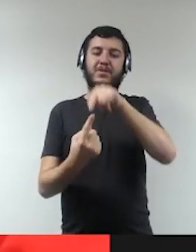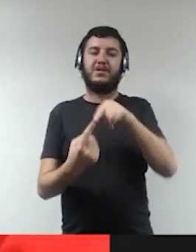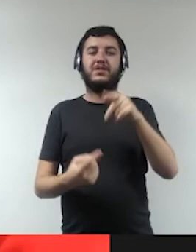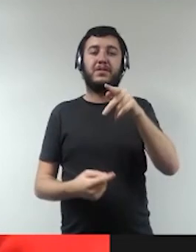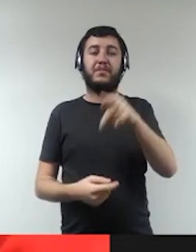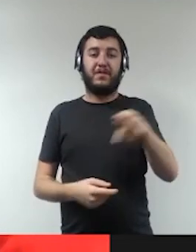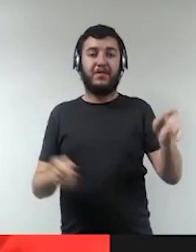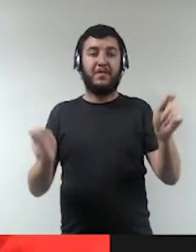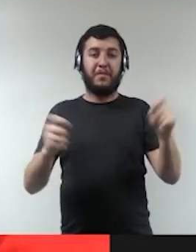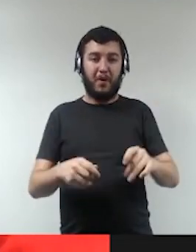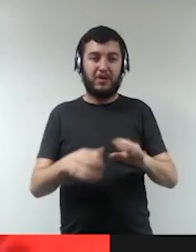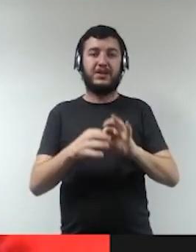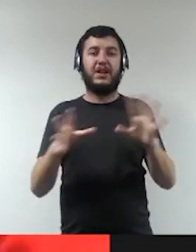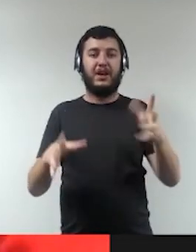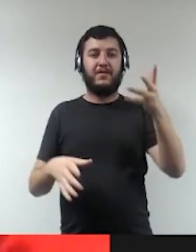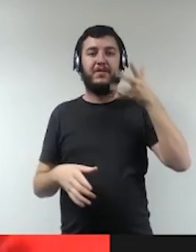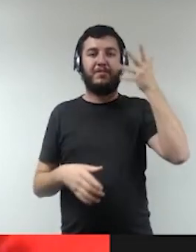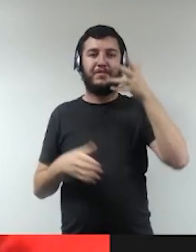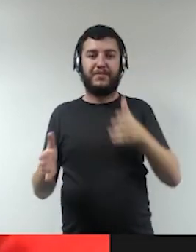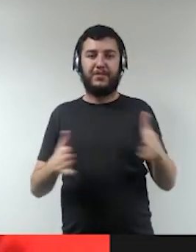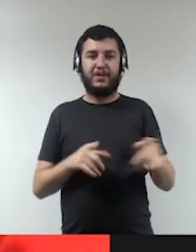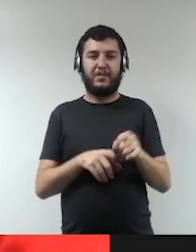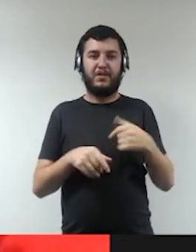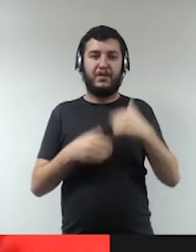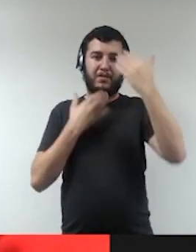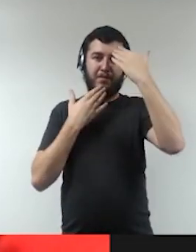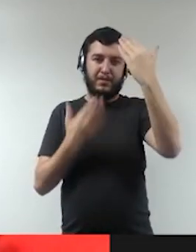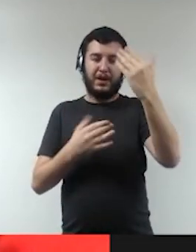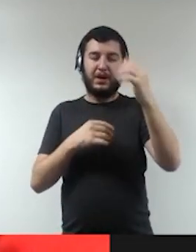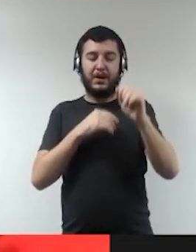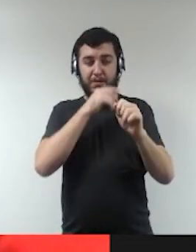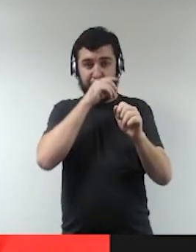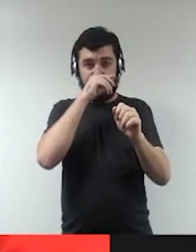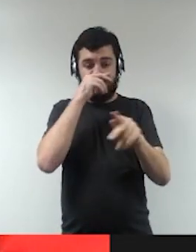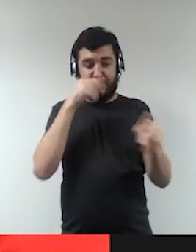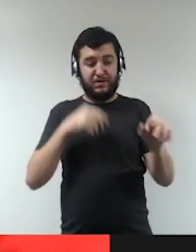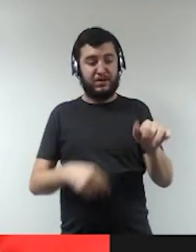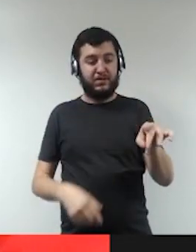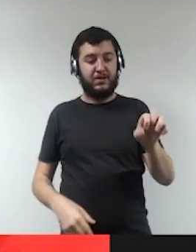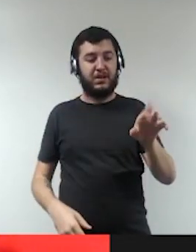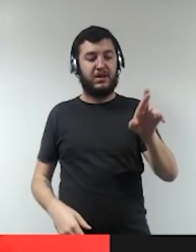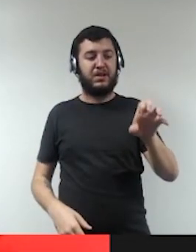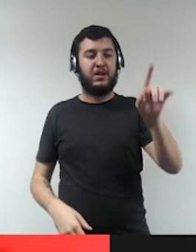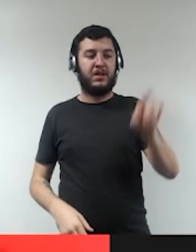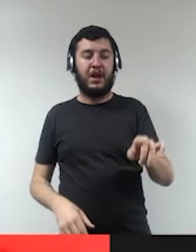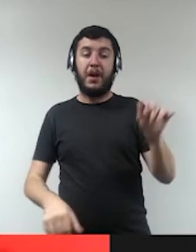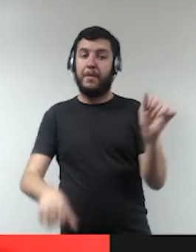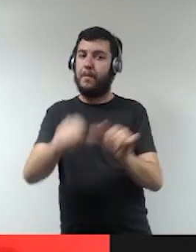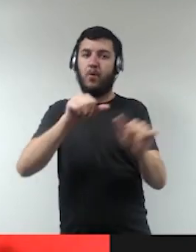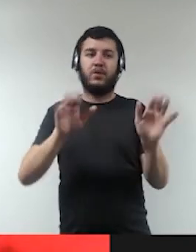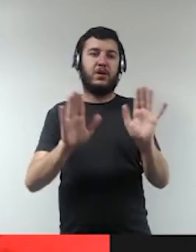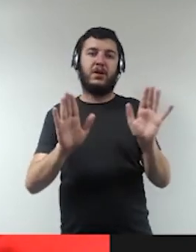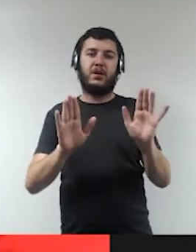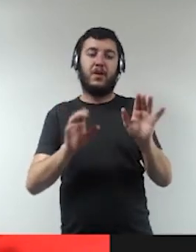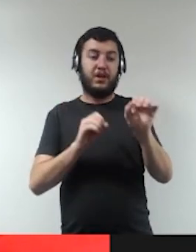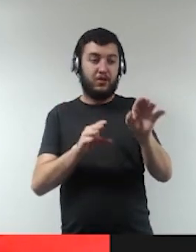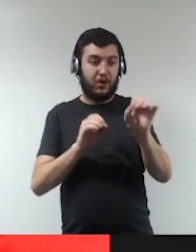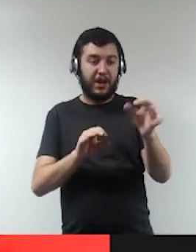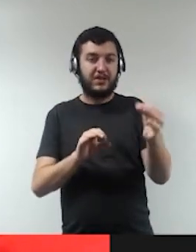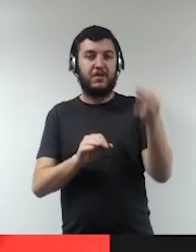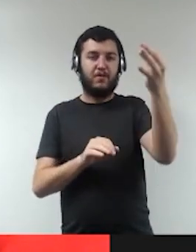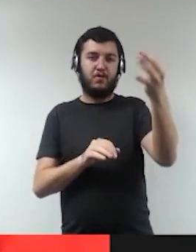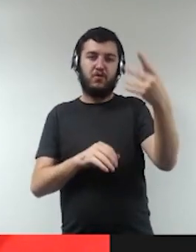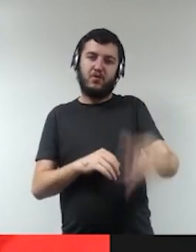Obrigada, doutor André. Assim, não mude sua final de fala, porque eu acho que a educação é o futuro do Brasil. Na minha